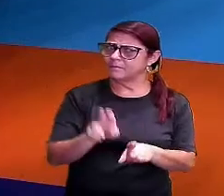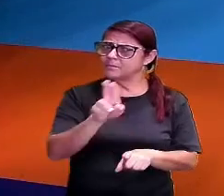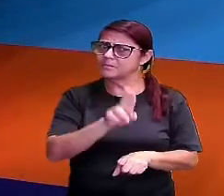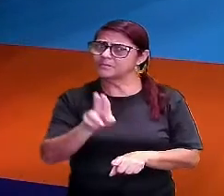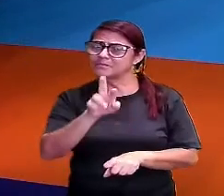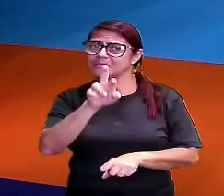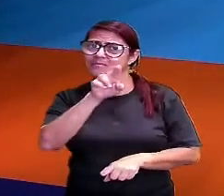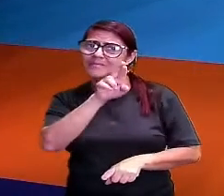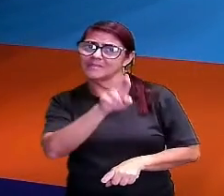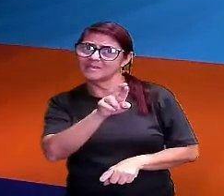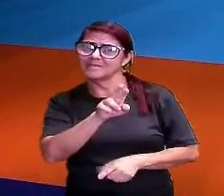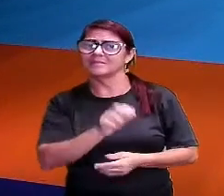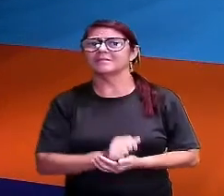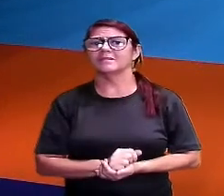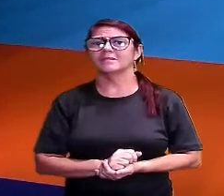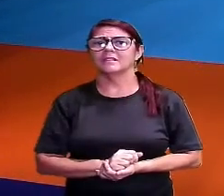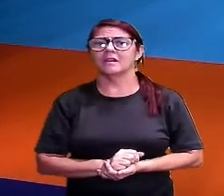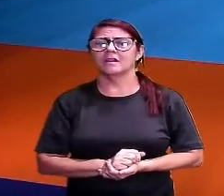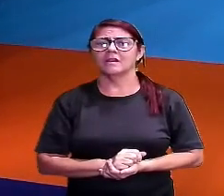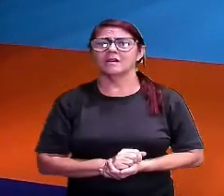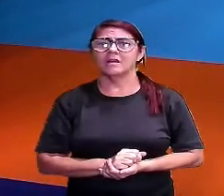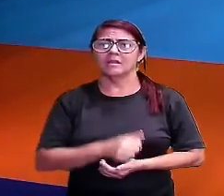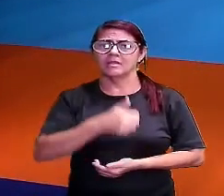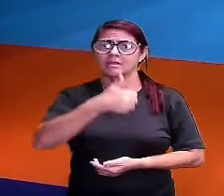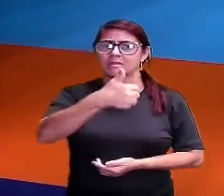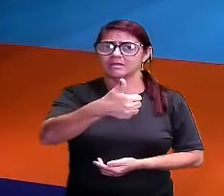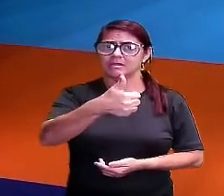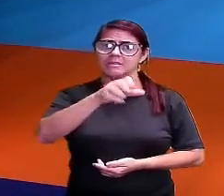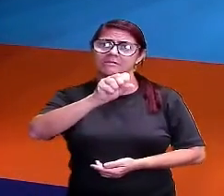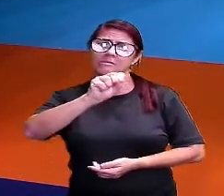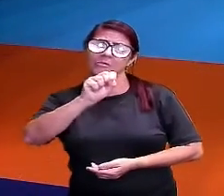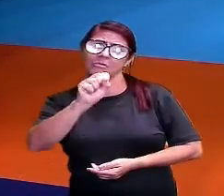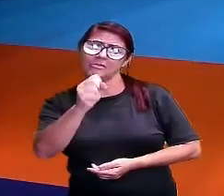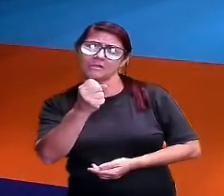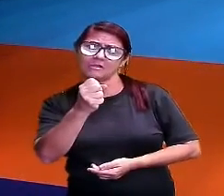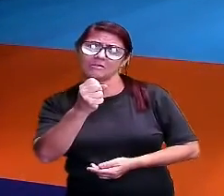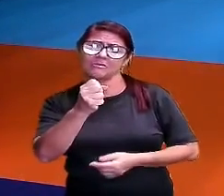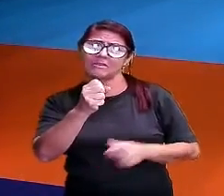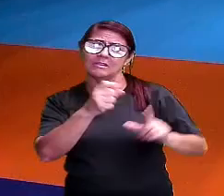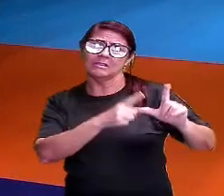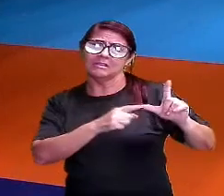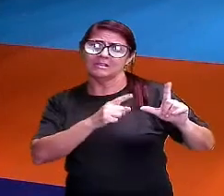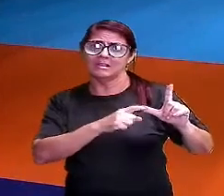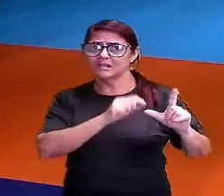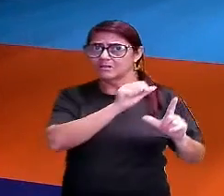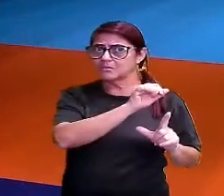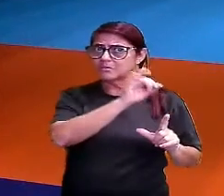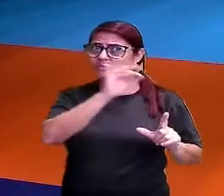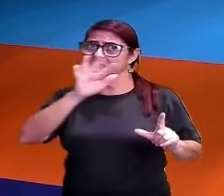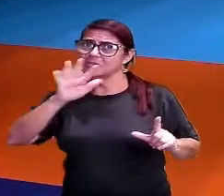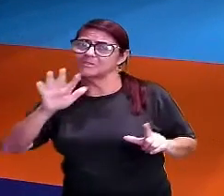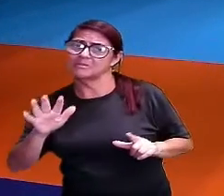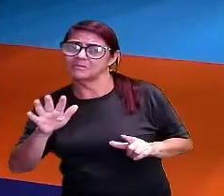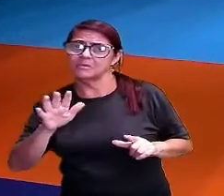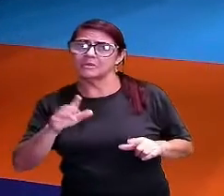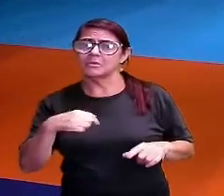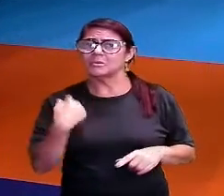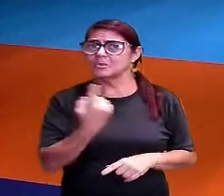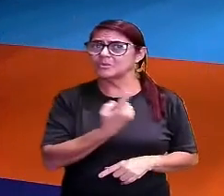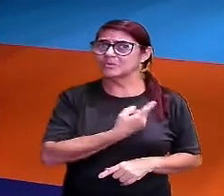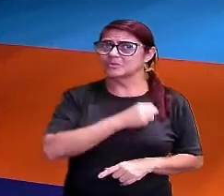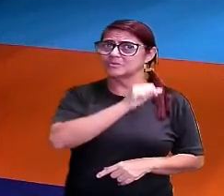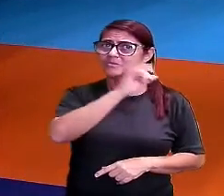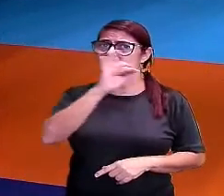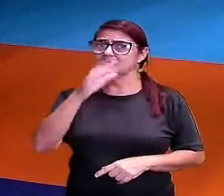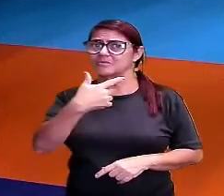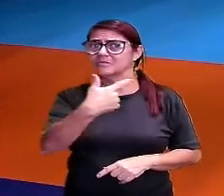a letrinha R, ela é a 18ª letra do alfabeto, tá? E lembrando que o nosso alfabeto é composto